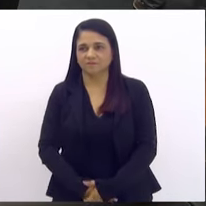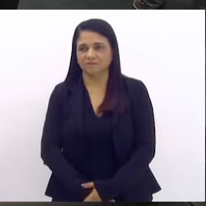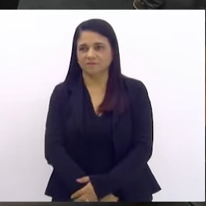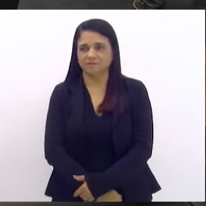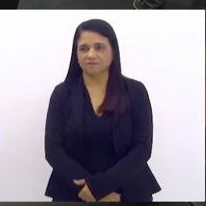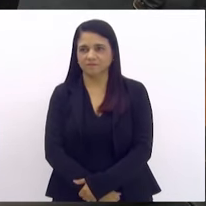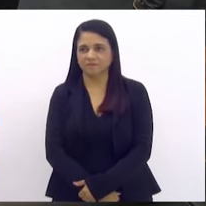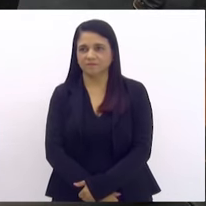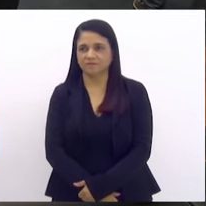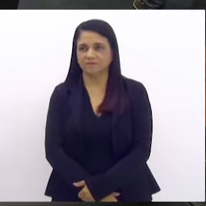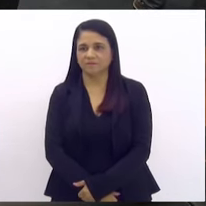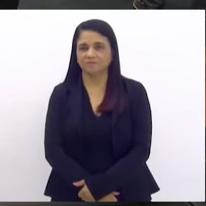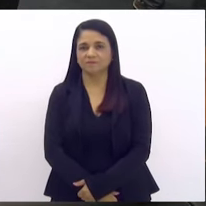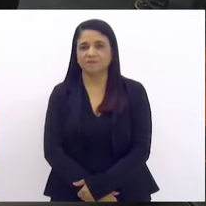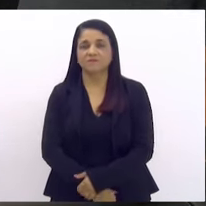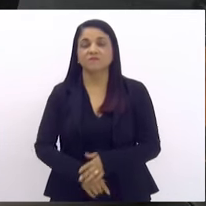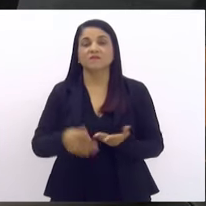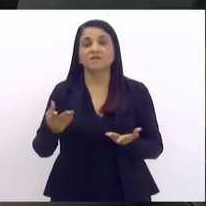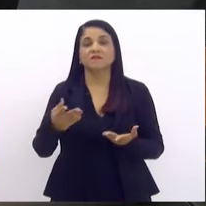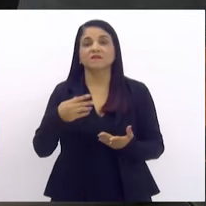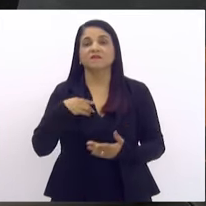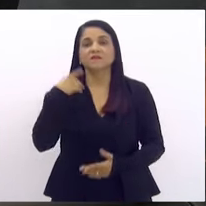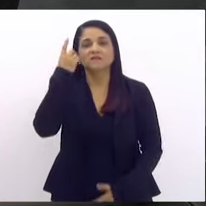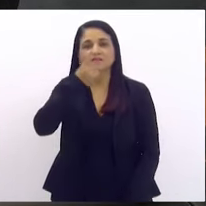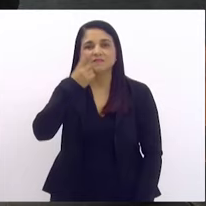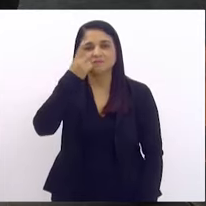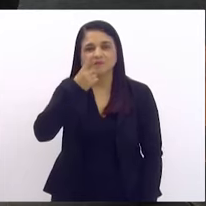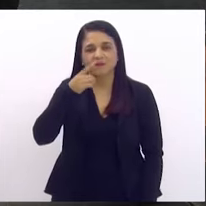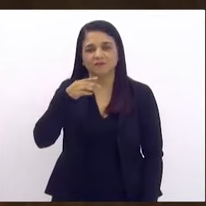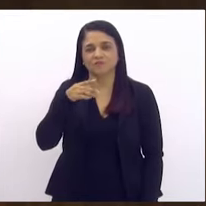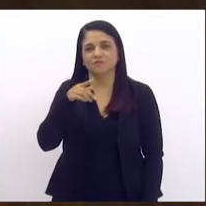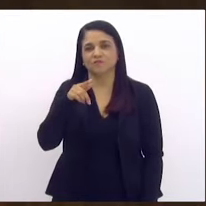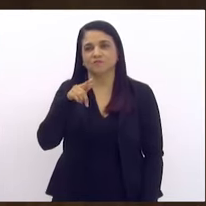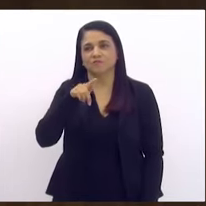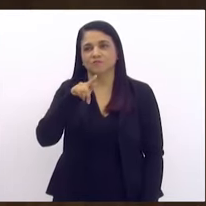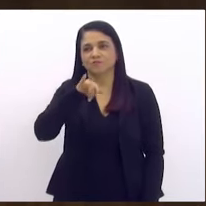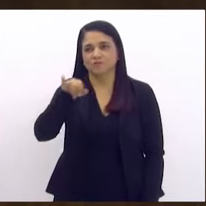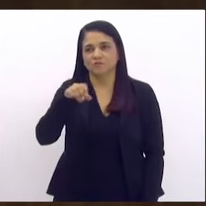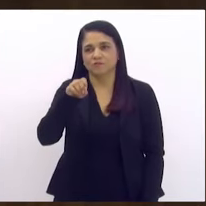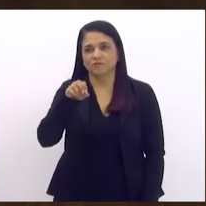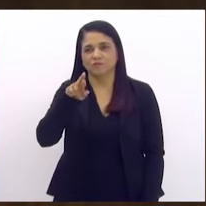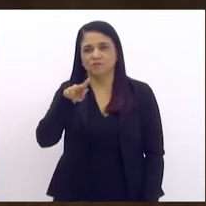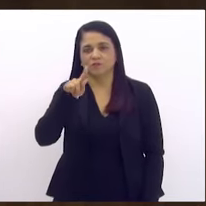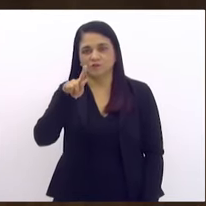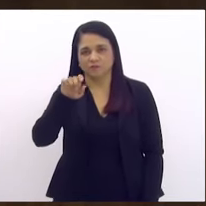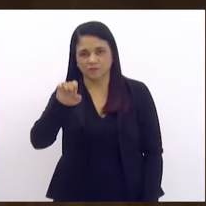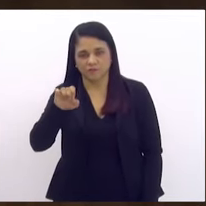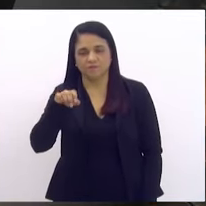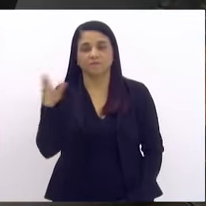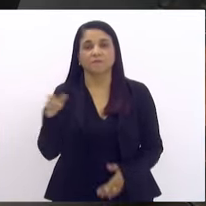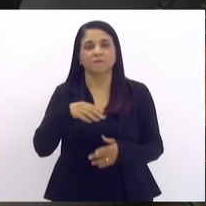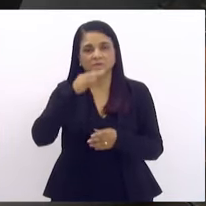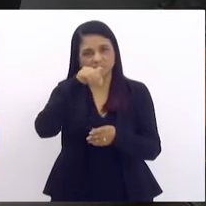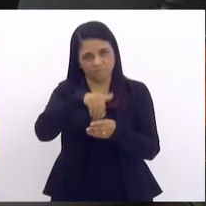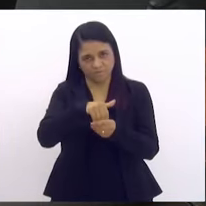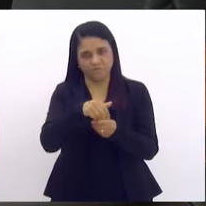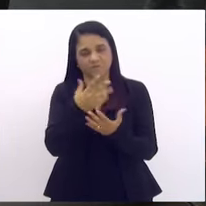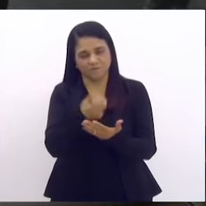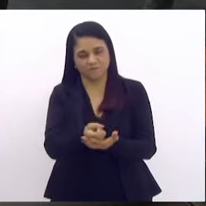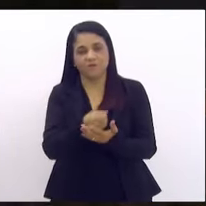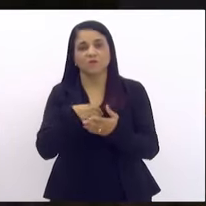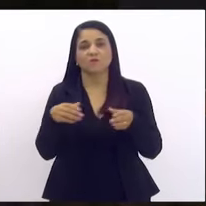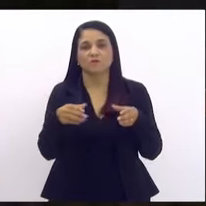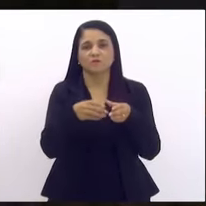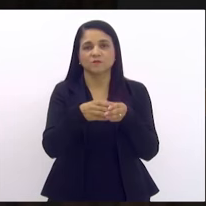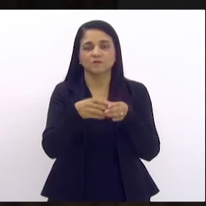gago designo o deputado Jorge Felipe favorável Presidente e parecer da comissão